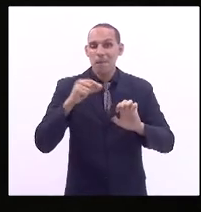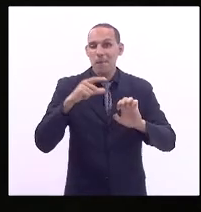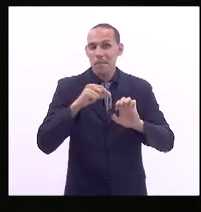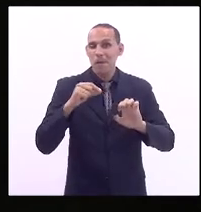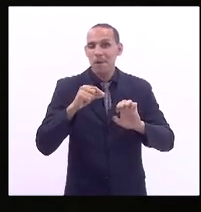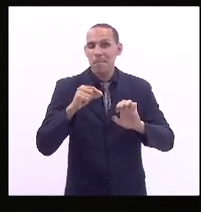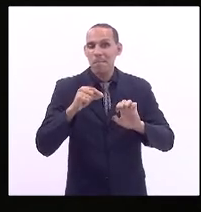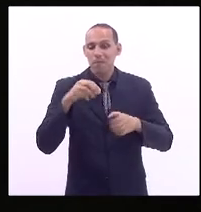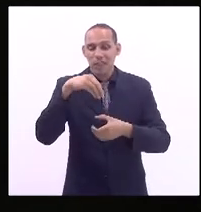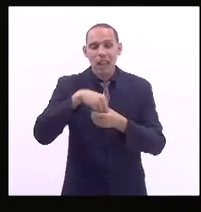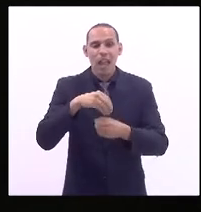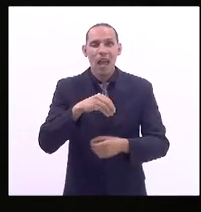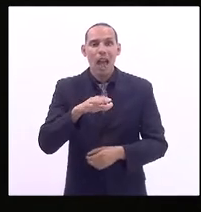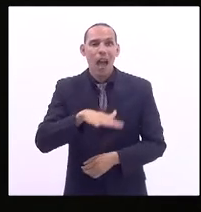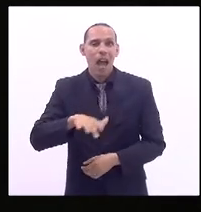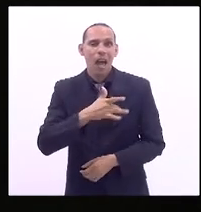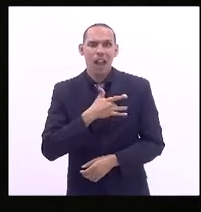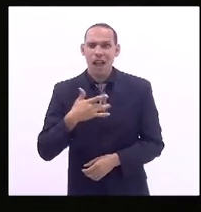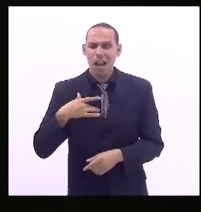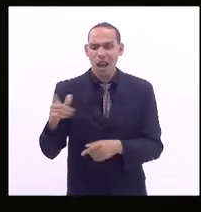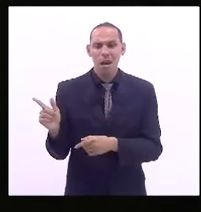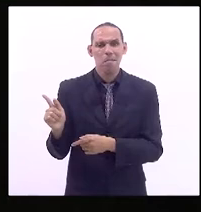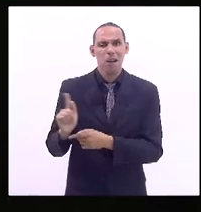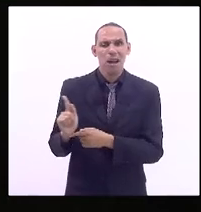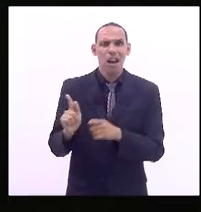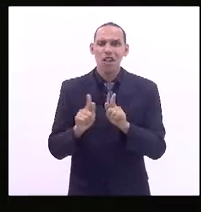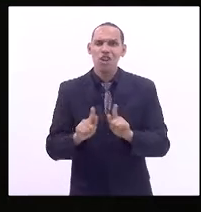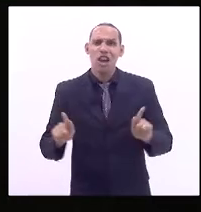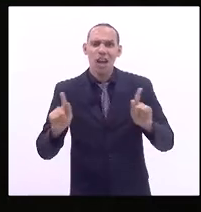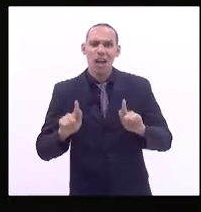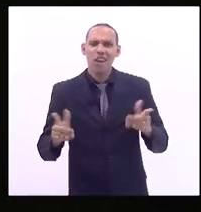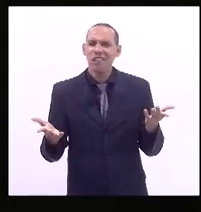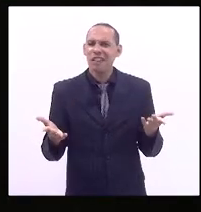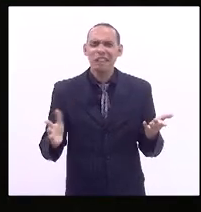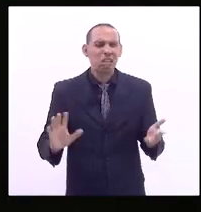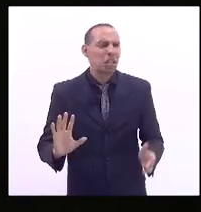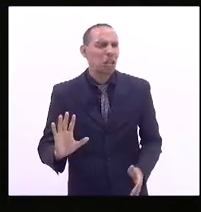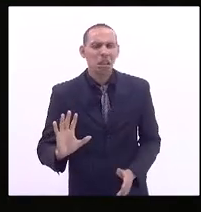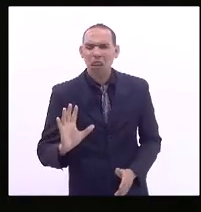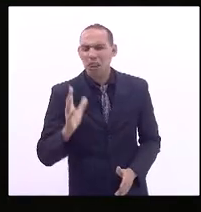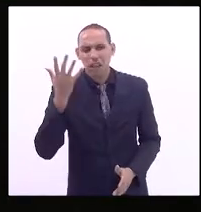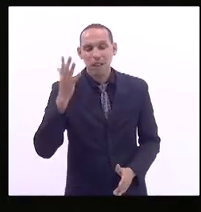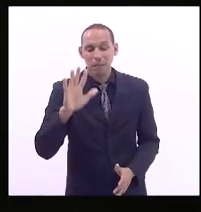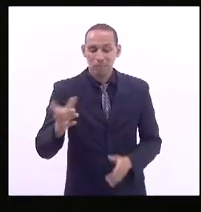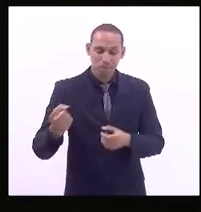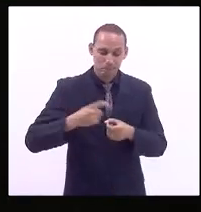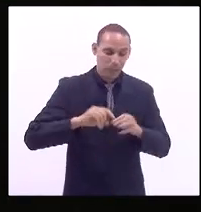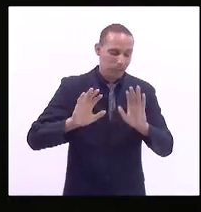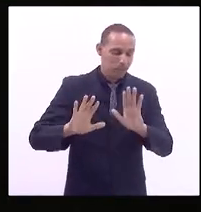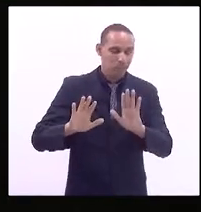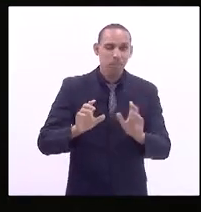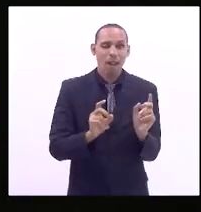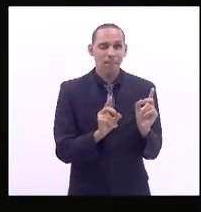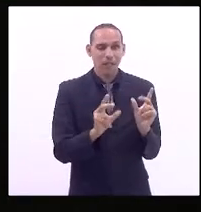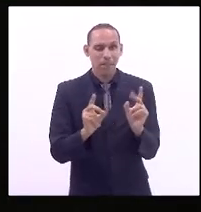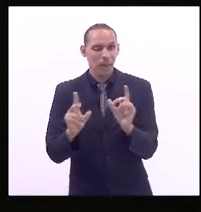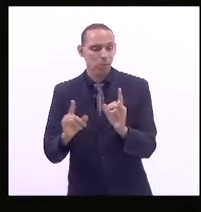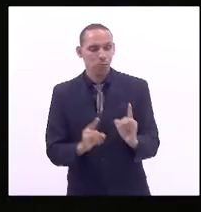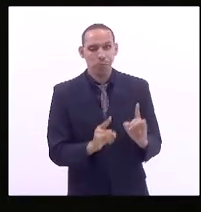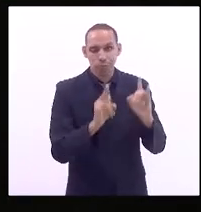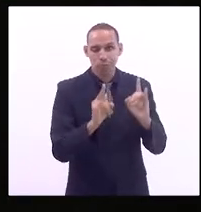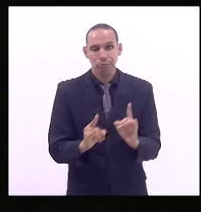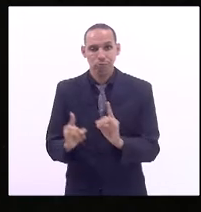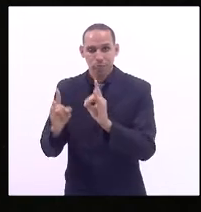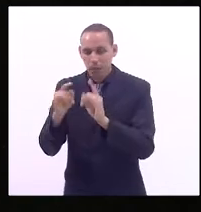na área da saúde fazendo gestão e que é um desastre Total Mas voltando aqui na alienação desses